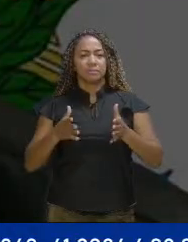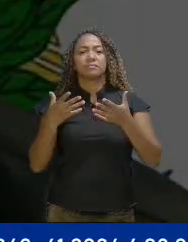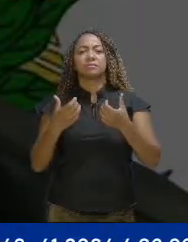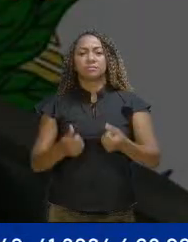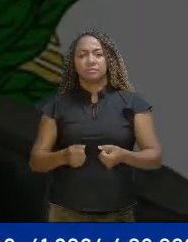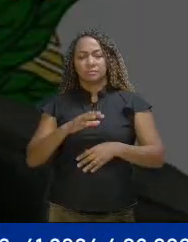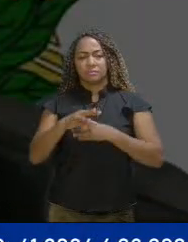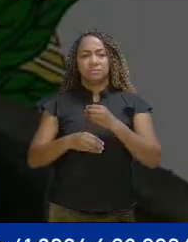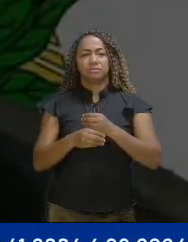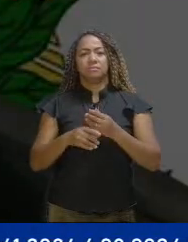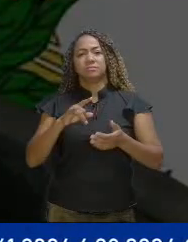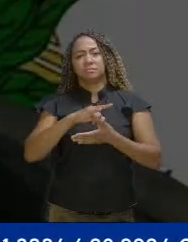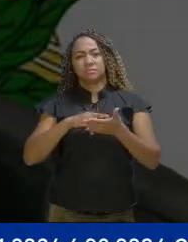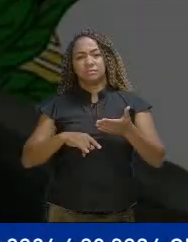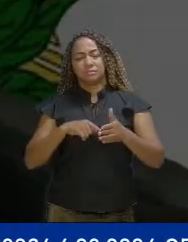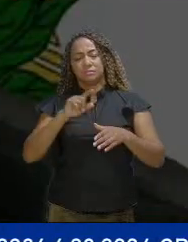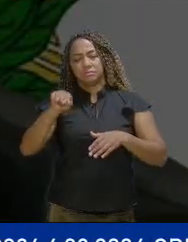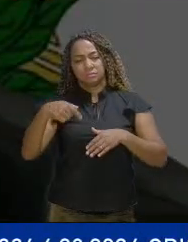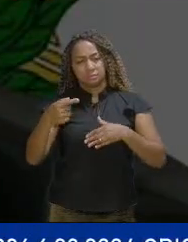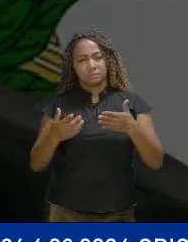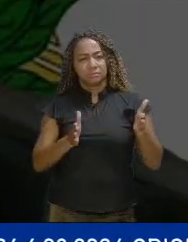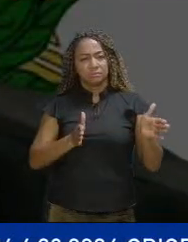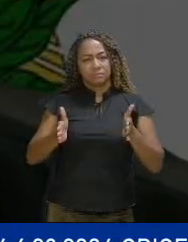admitir a juntada de documentos fora do prazo,